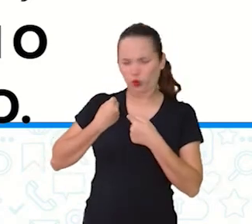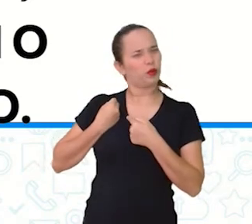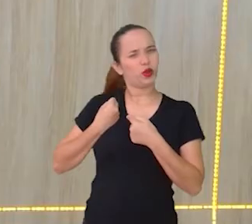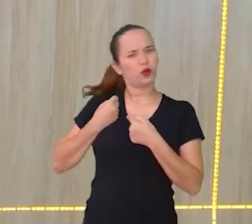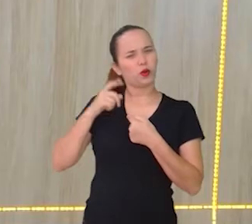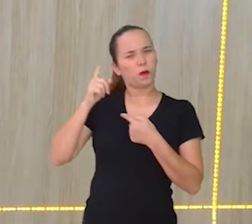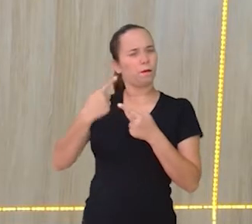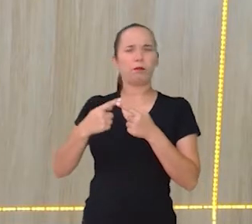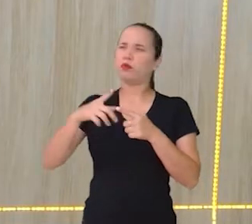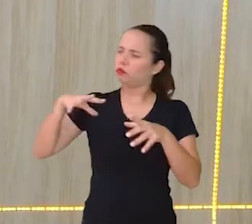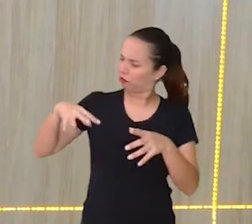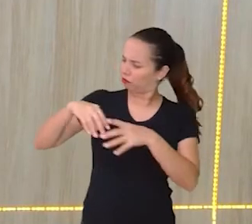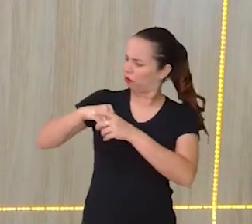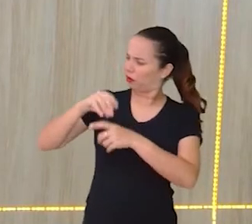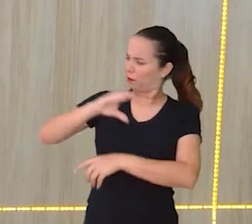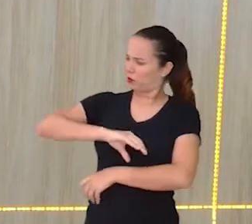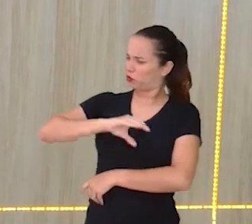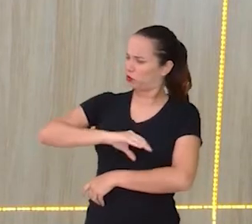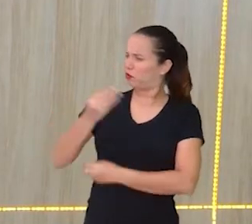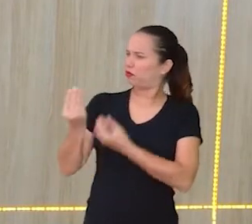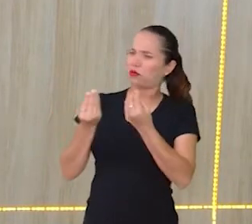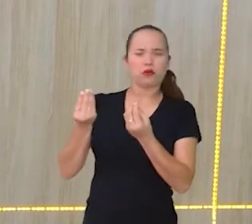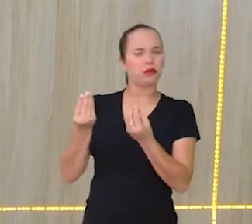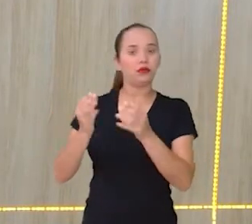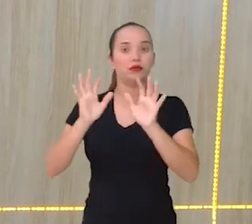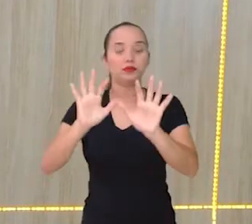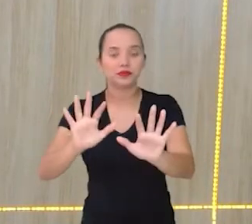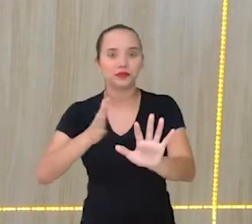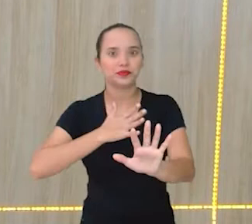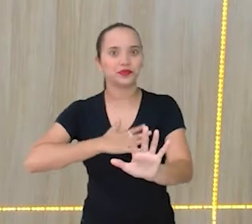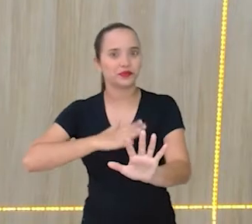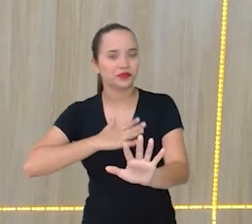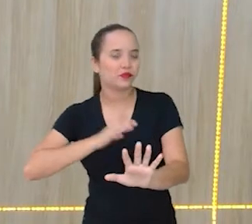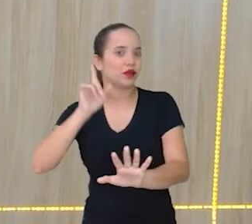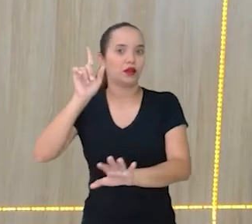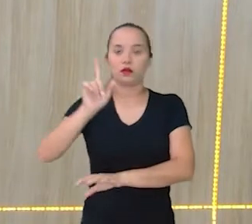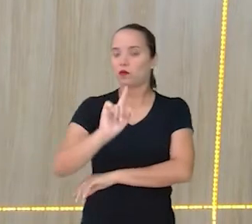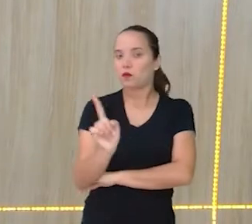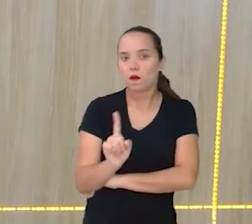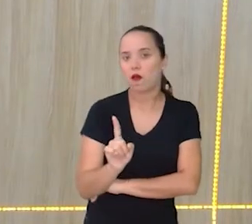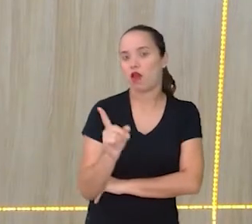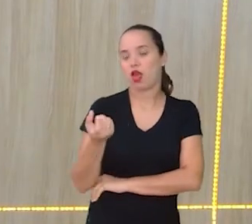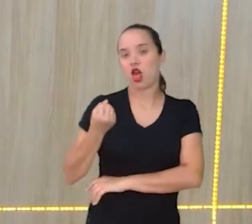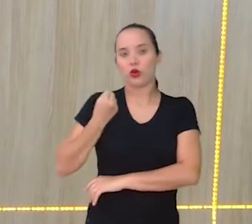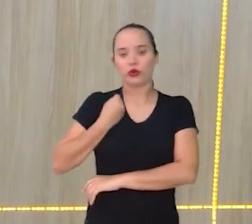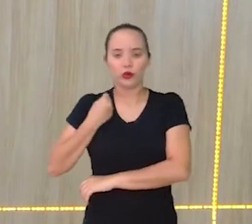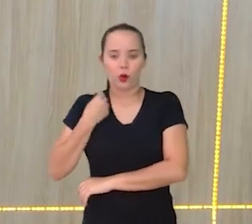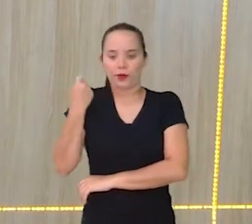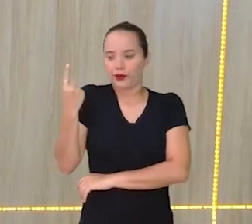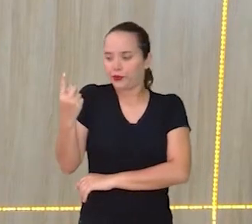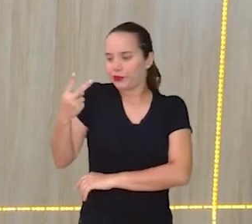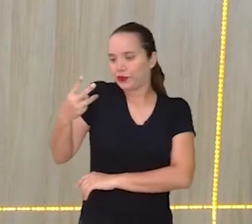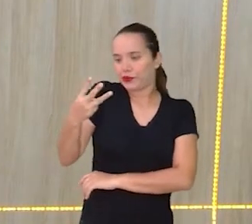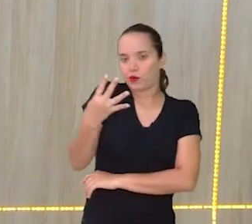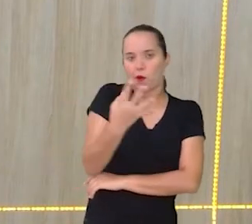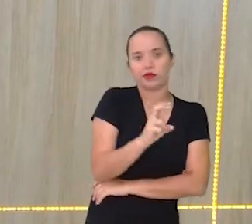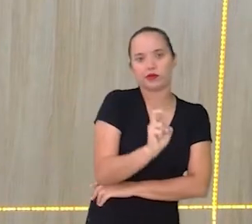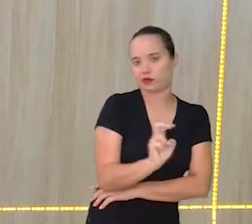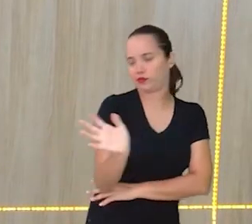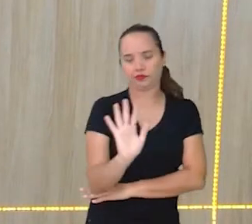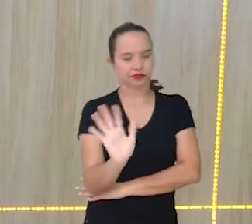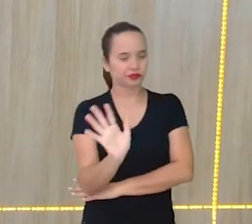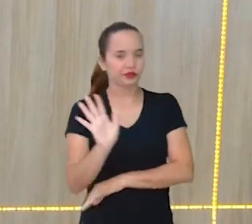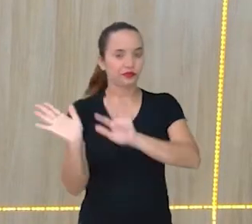português. O que tem a ver matemática com português? Gente, número não é aqueles números que você conhece, 1, 2, 3, 4,